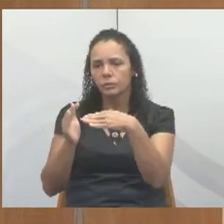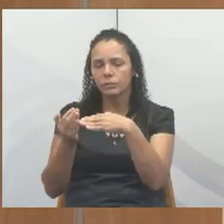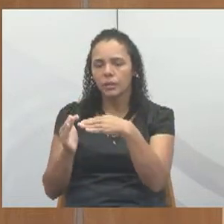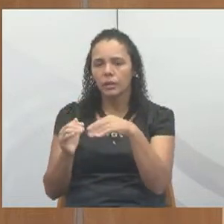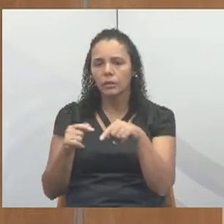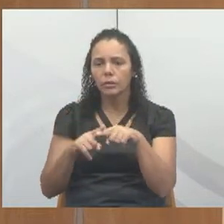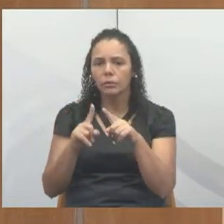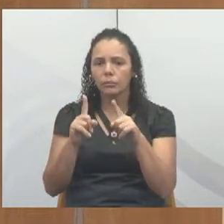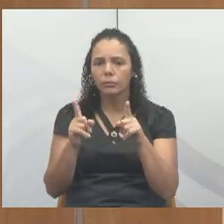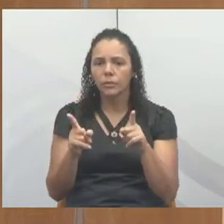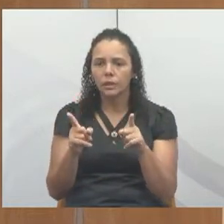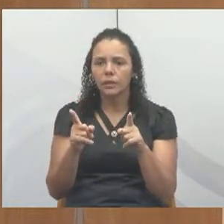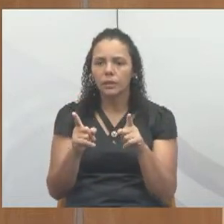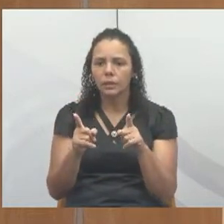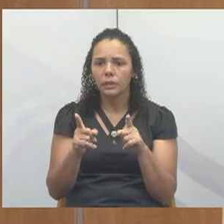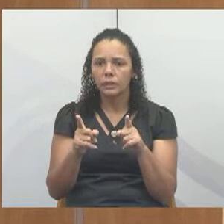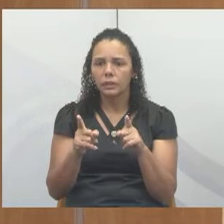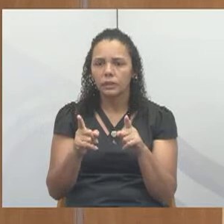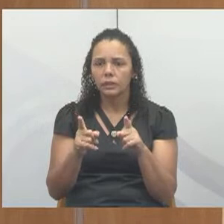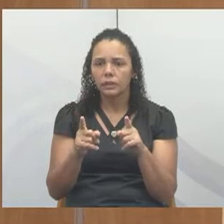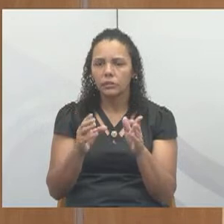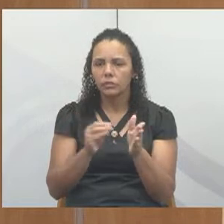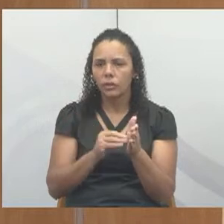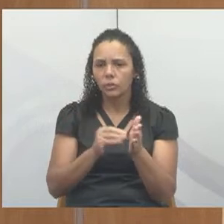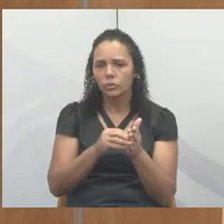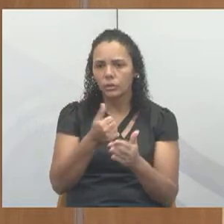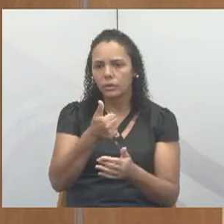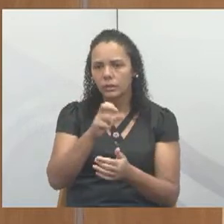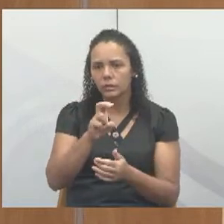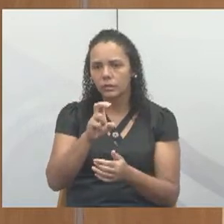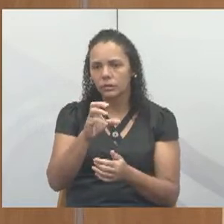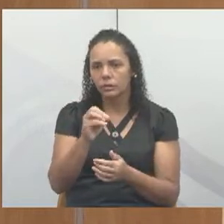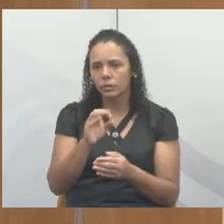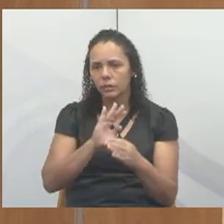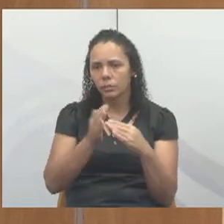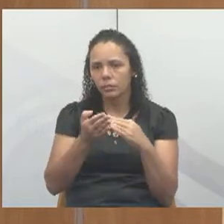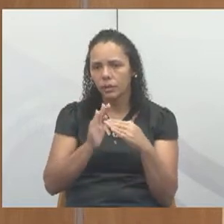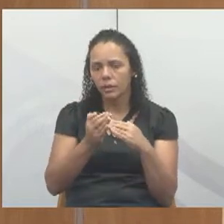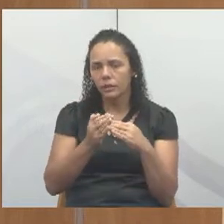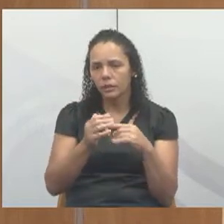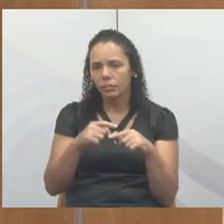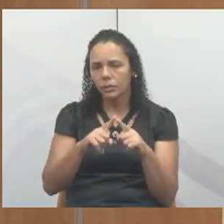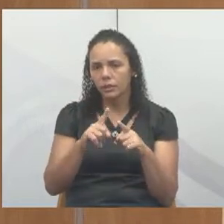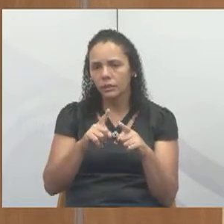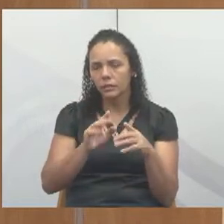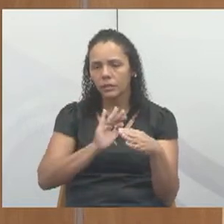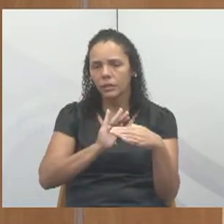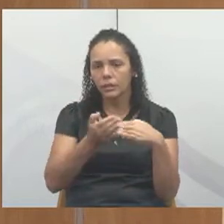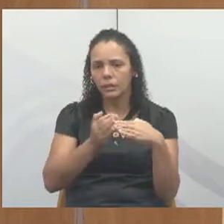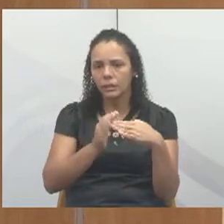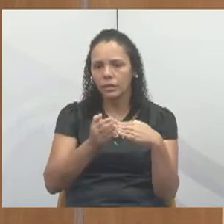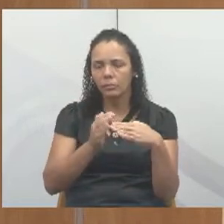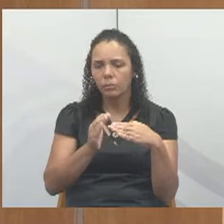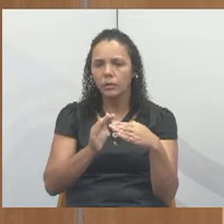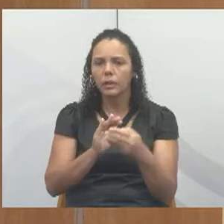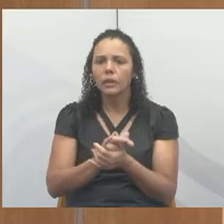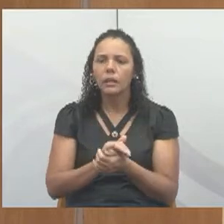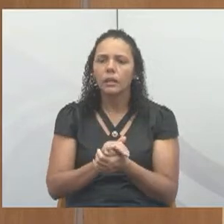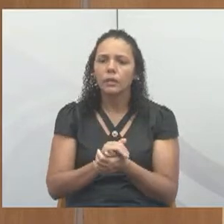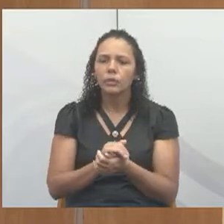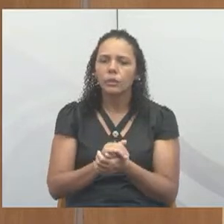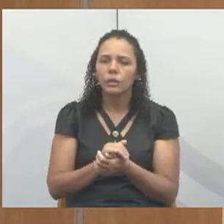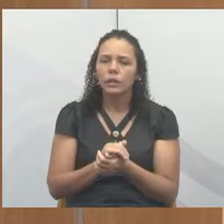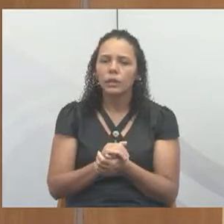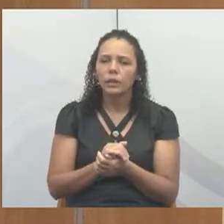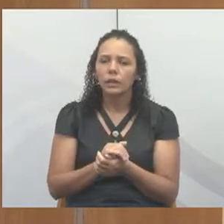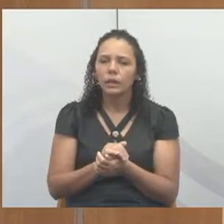gente o Gabriel falou que ficaram 150 bairros, mas são bairros limítrofes. A gente toma o cuidado de pelo menos ter